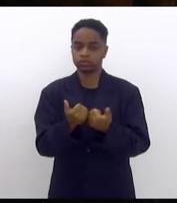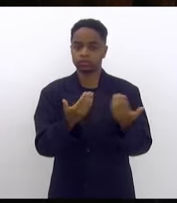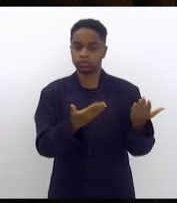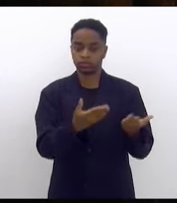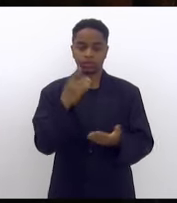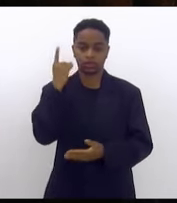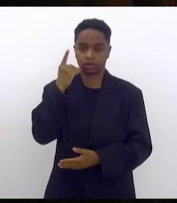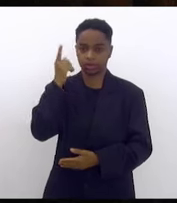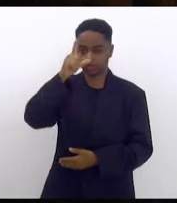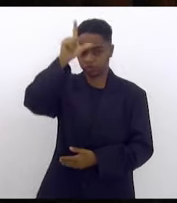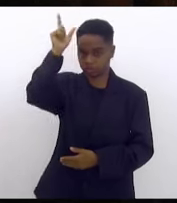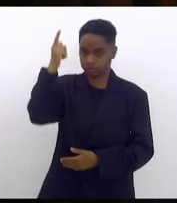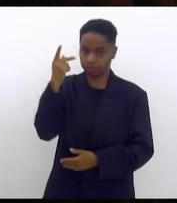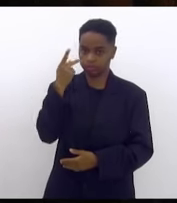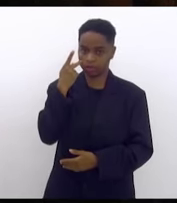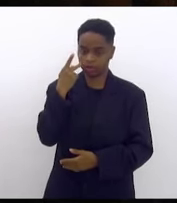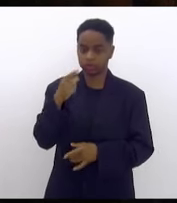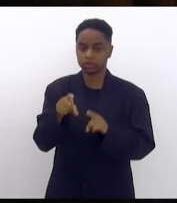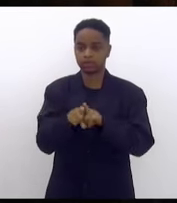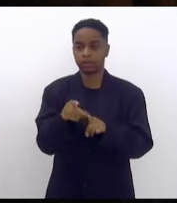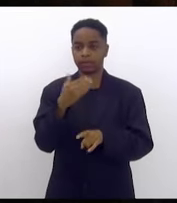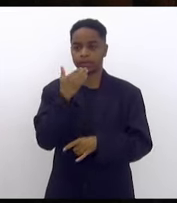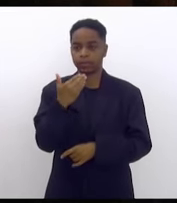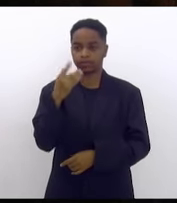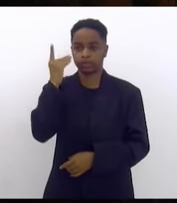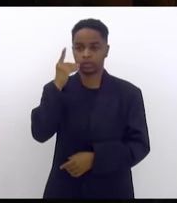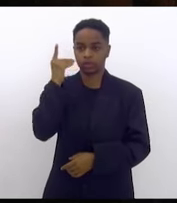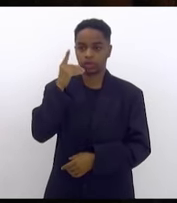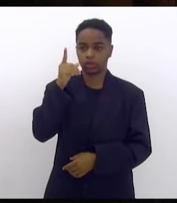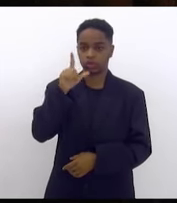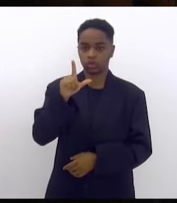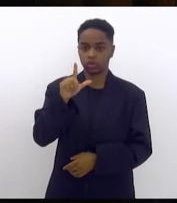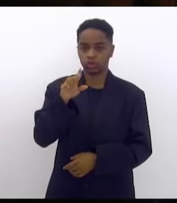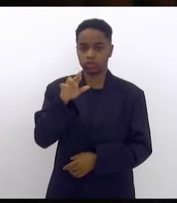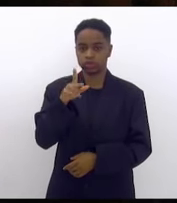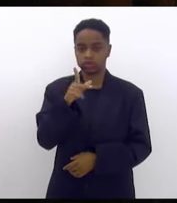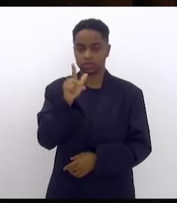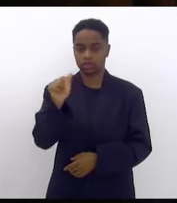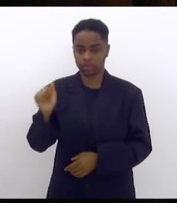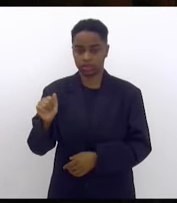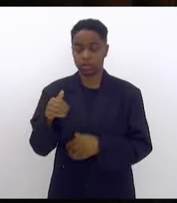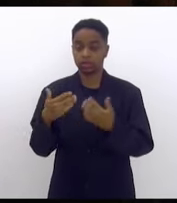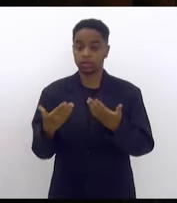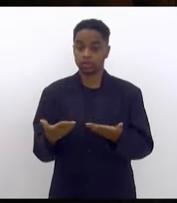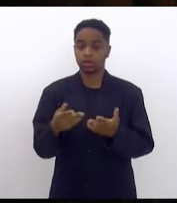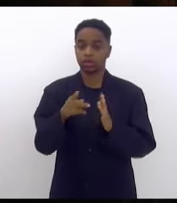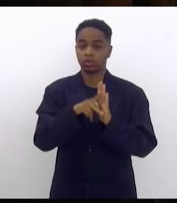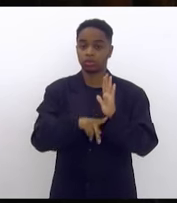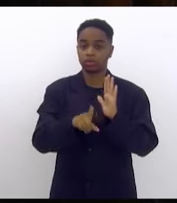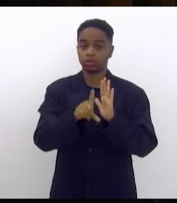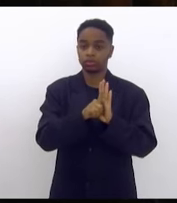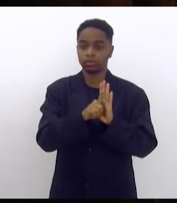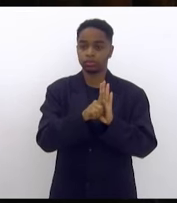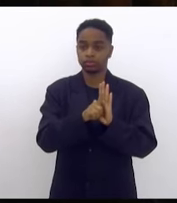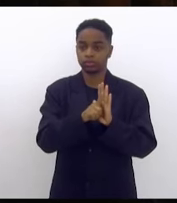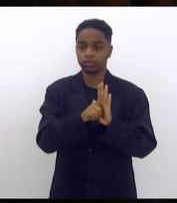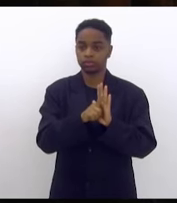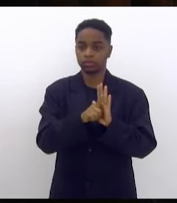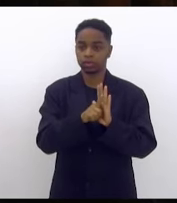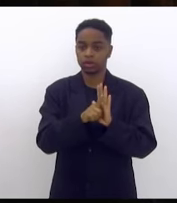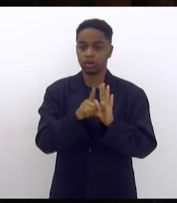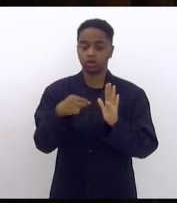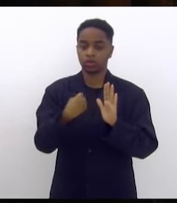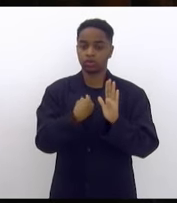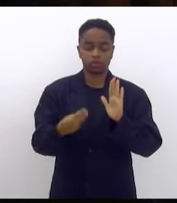Paulo Corrêa da Rocha, peço à deputada Lucinha, e esse projeto entrará em urgência